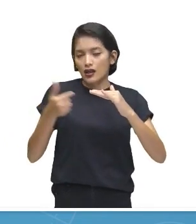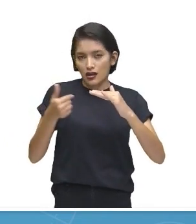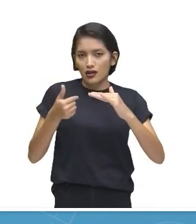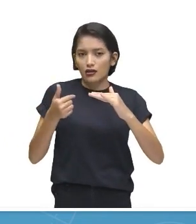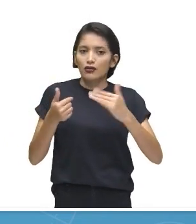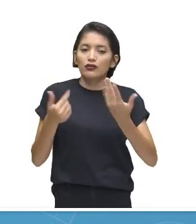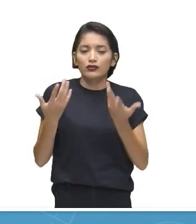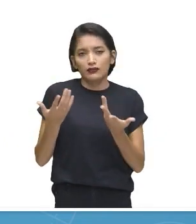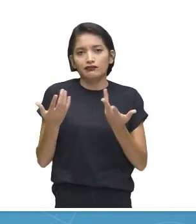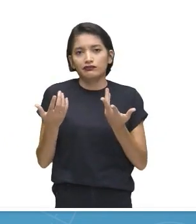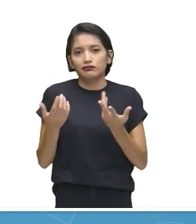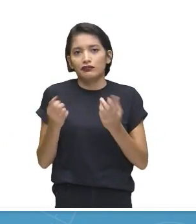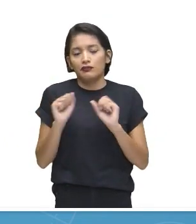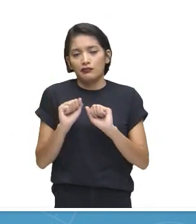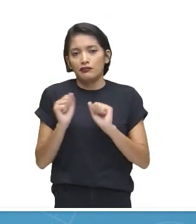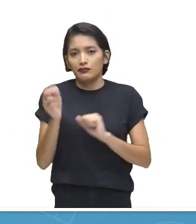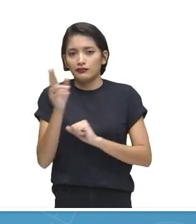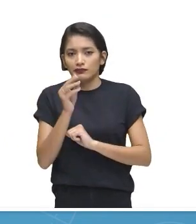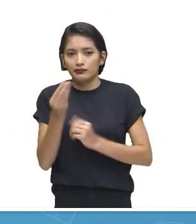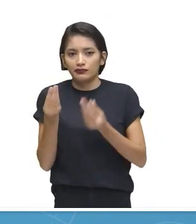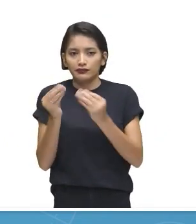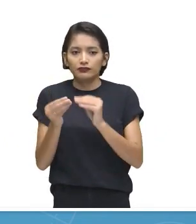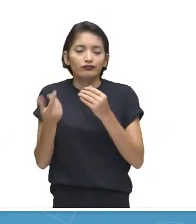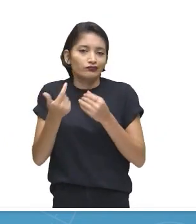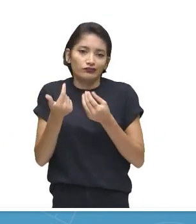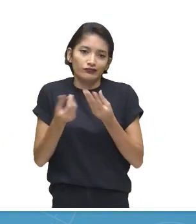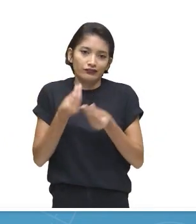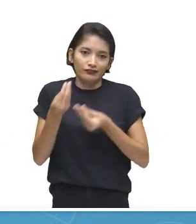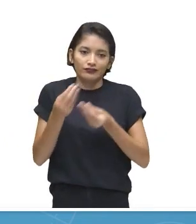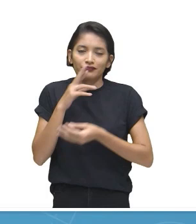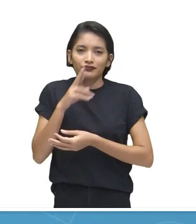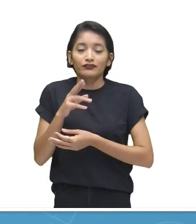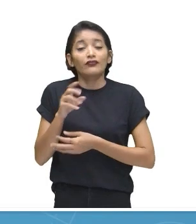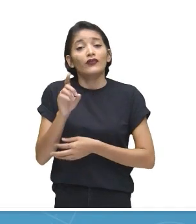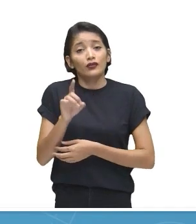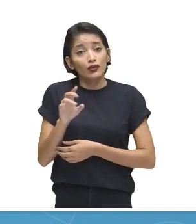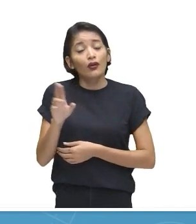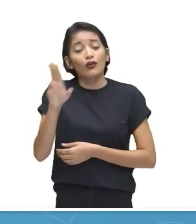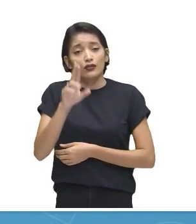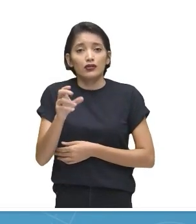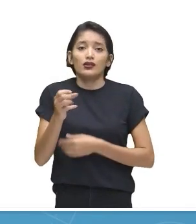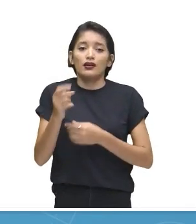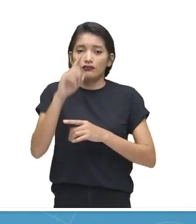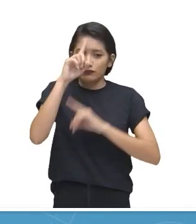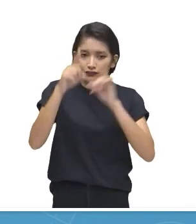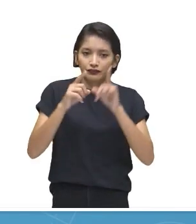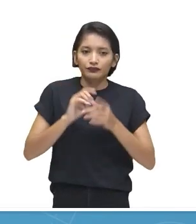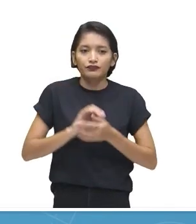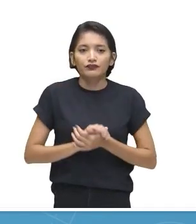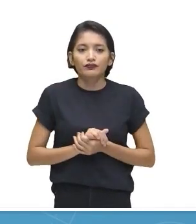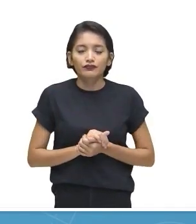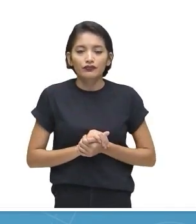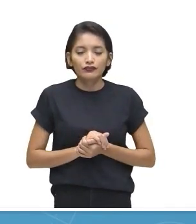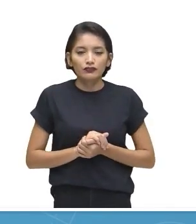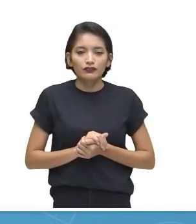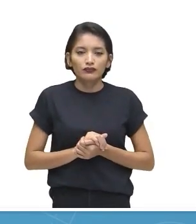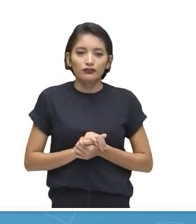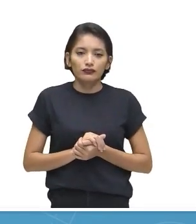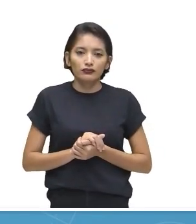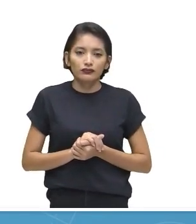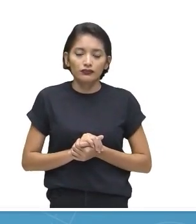é tal camada. Eu acho que alguém comentou lá, não tem como a gente responder. Tem sim, é só utilizar a criatividade. Então, olha lá. Temos ali,